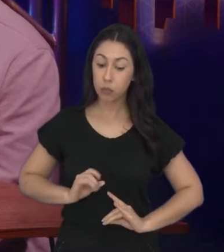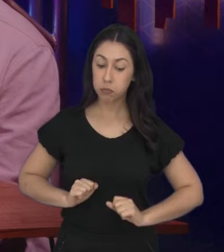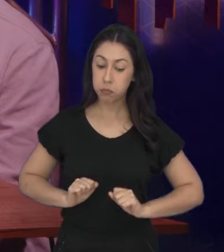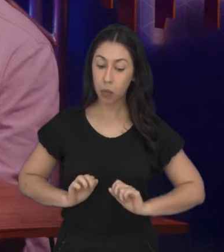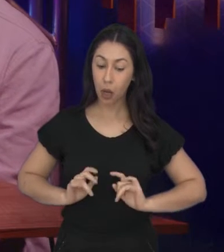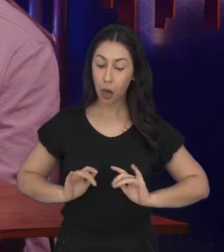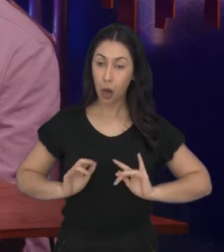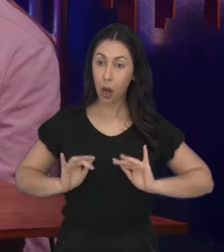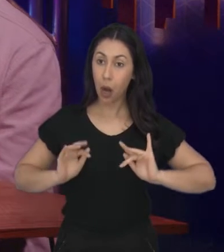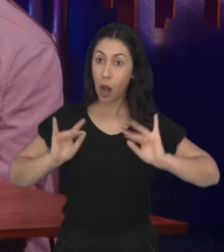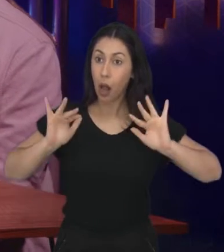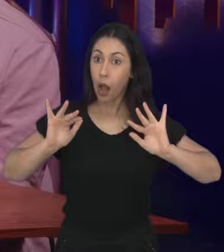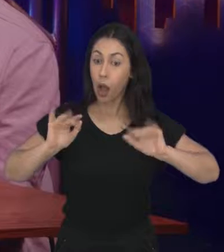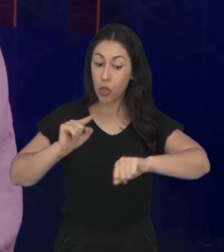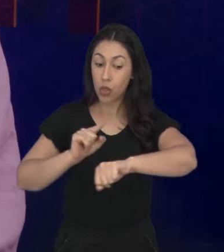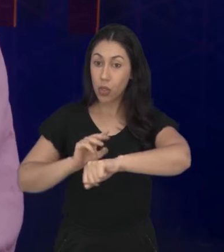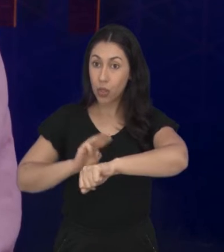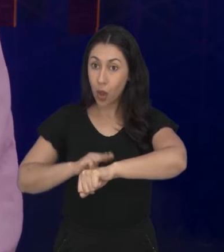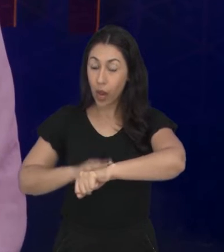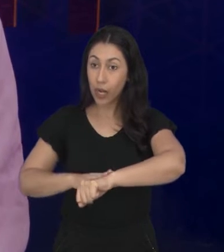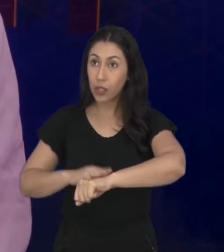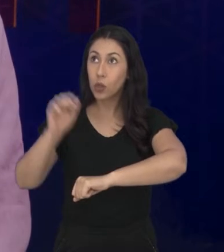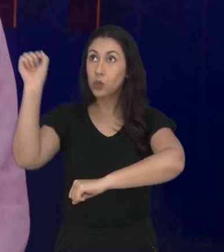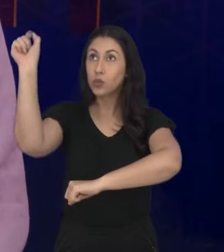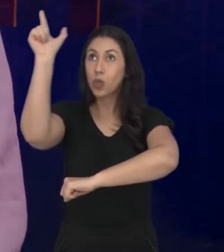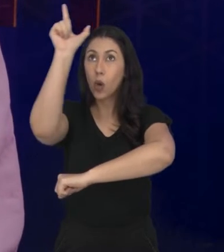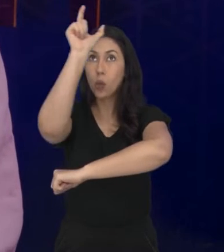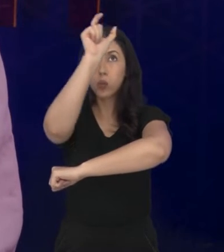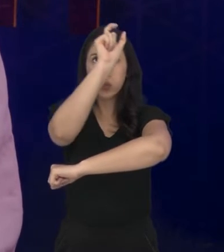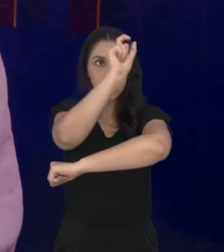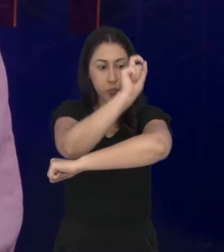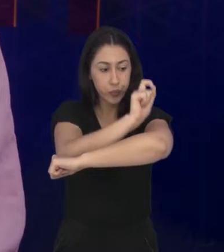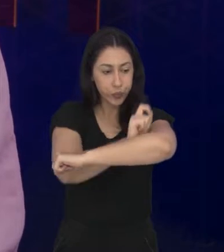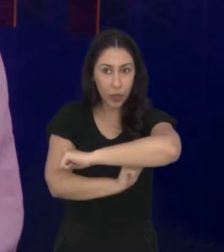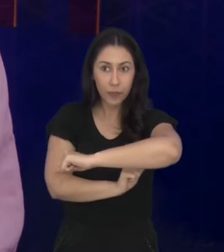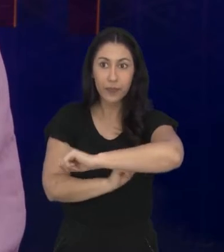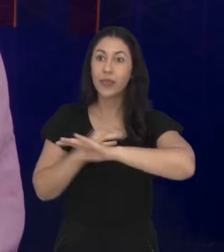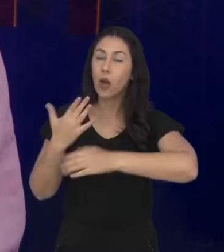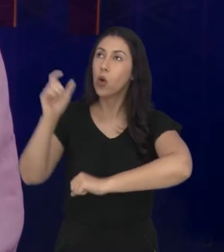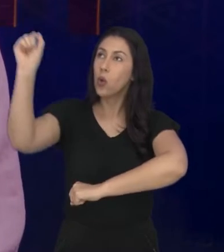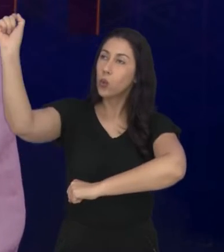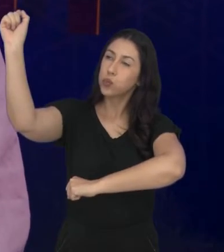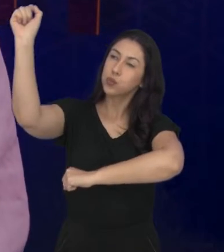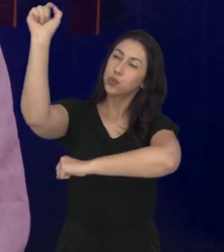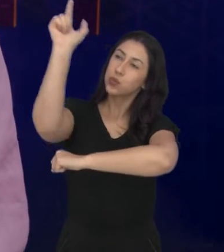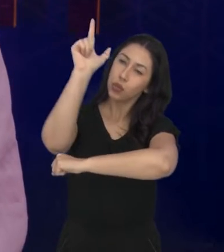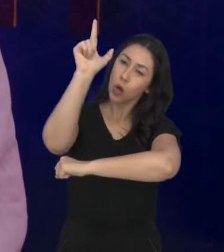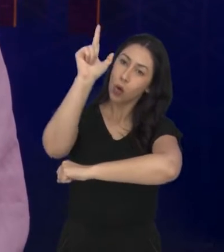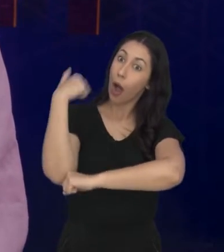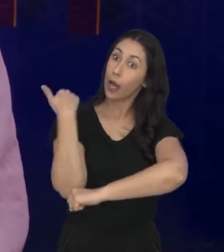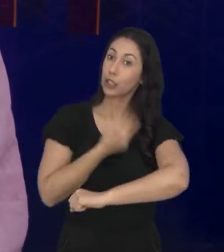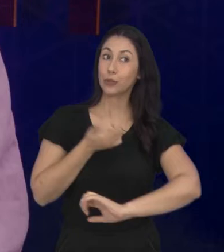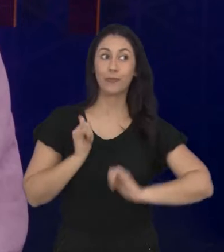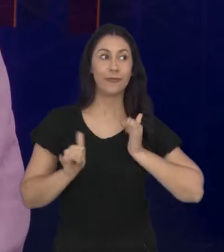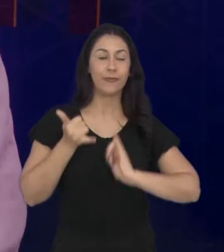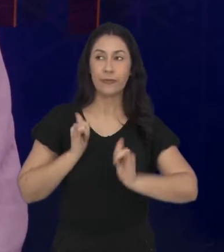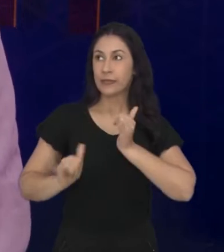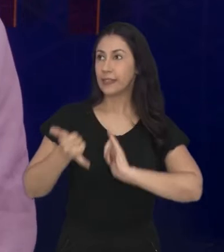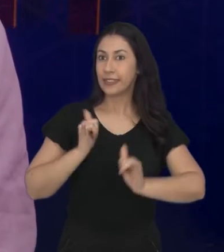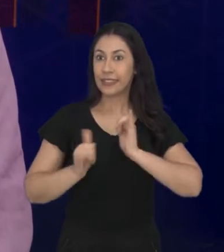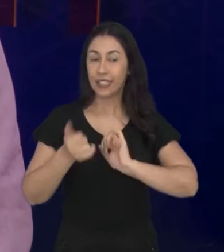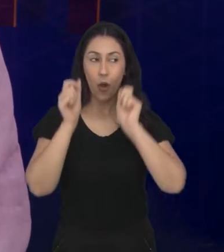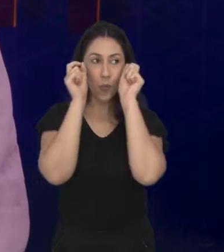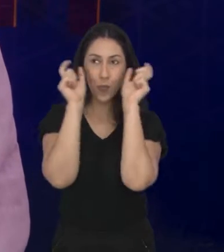corpo depois que o sol se põe. Então o sol tá ali ligado, a gente tá bala,